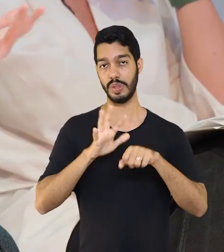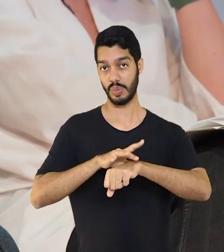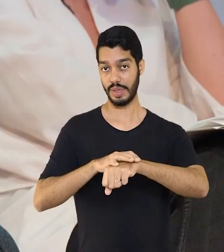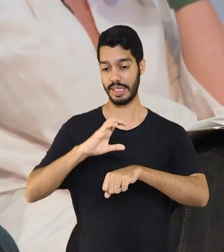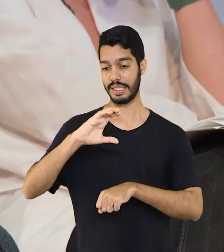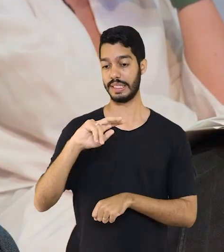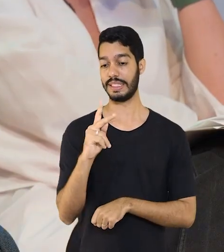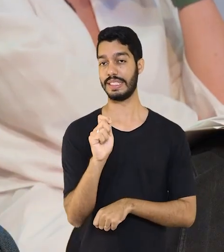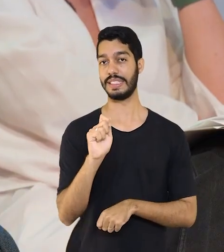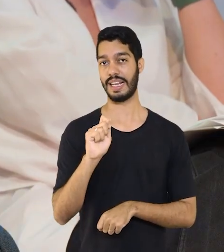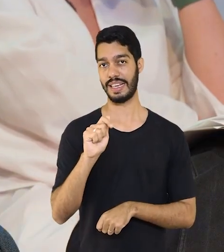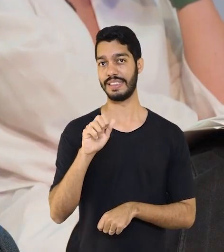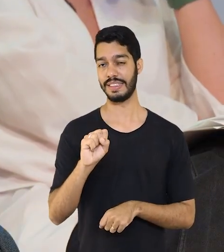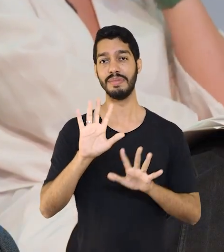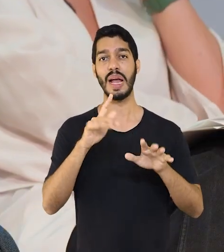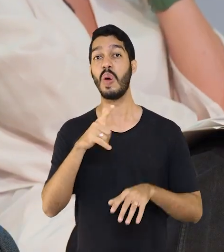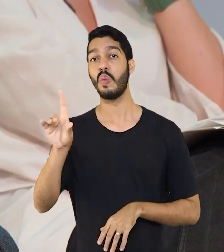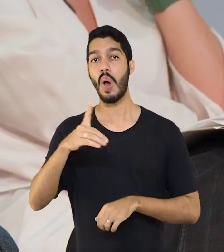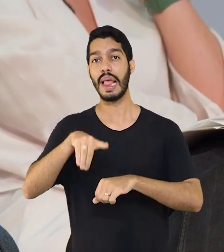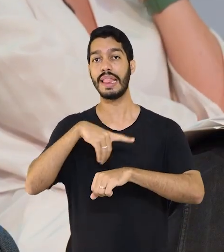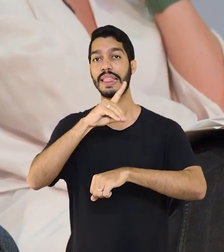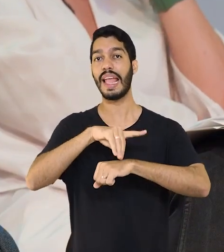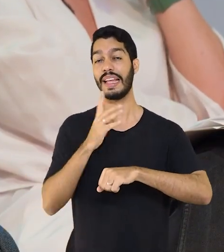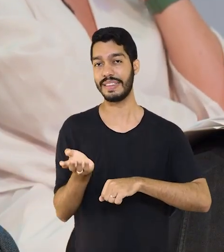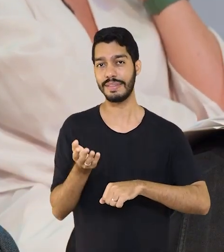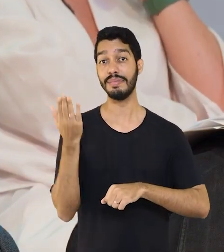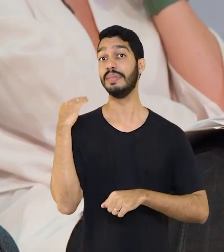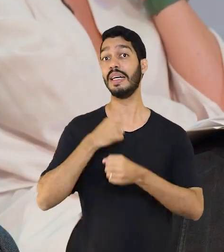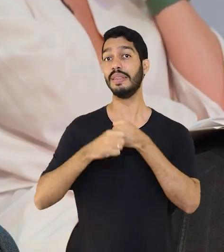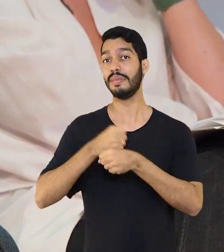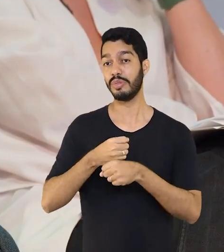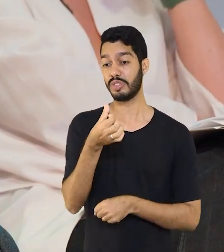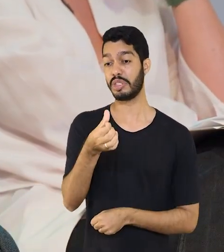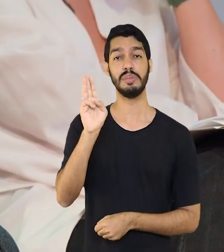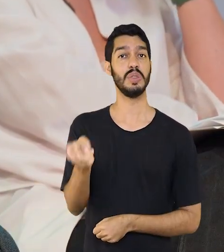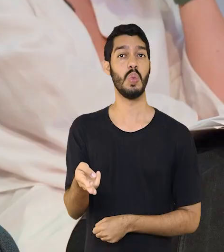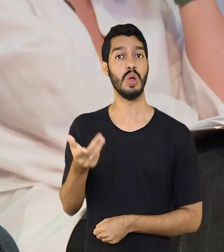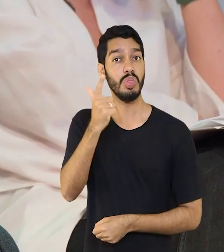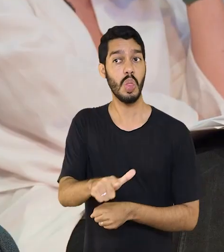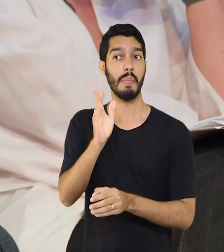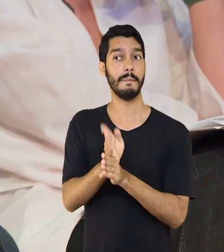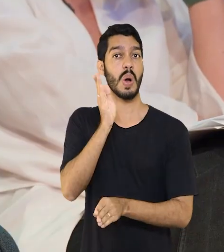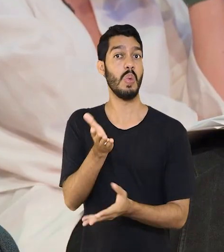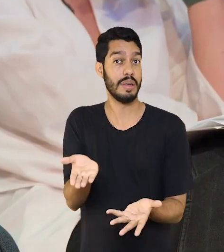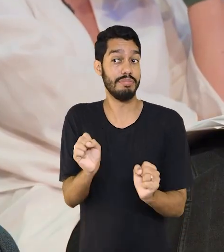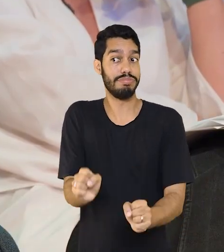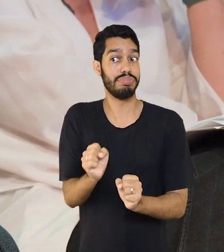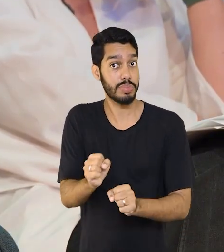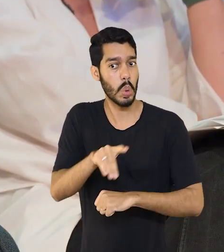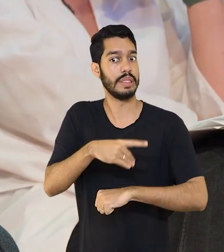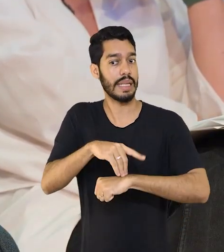de Chagas, que é uma doença por vetor, mas e dengue? Ano passado, a gente viu aí mais de 6 milhões de notificações de casos prováveis, um